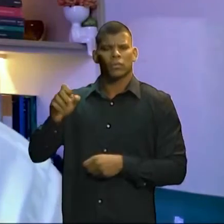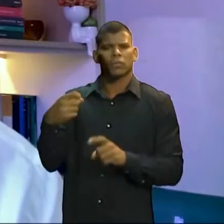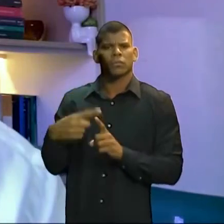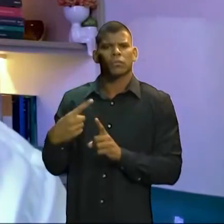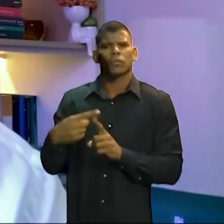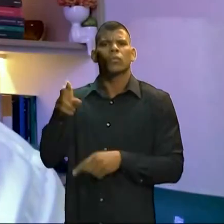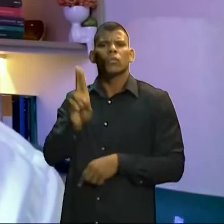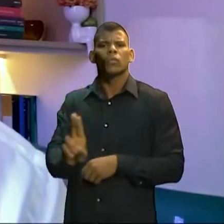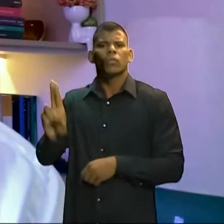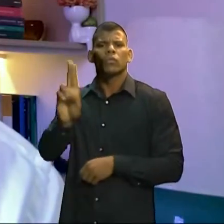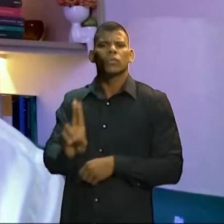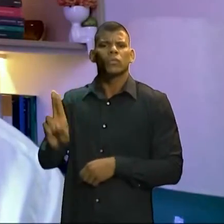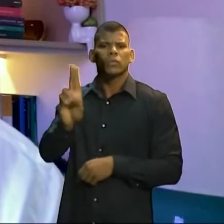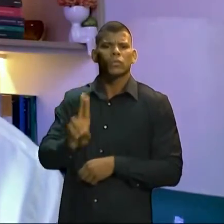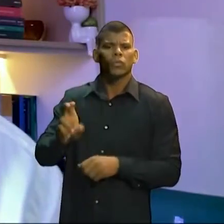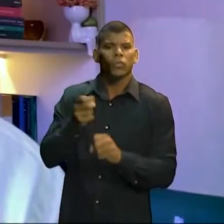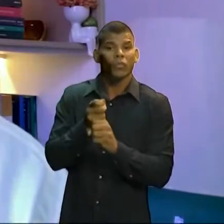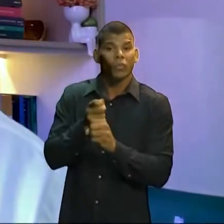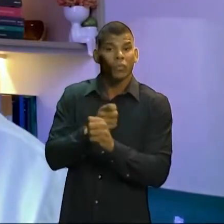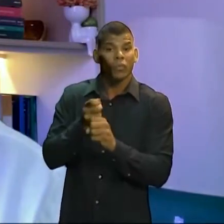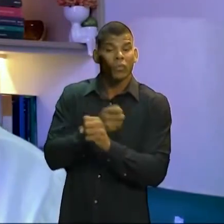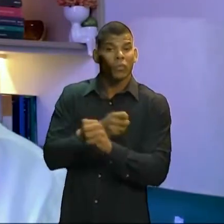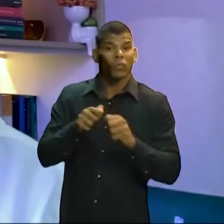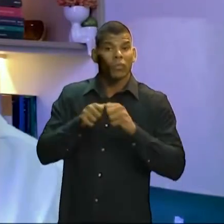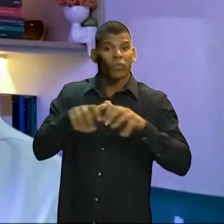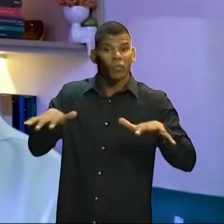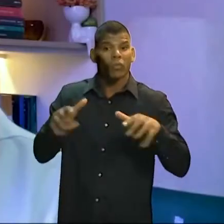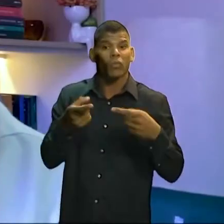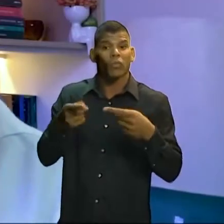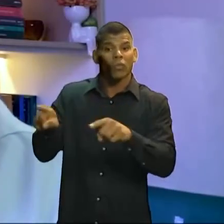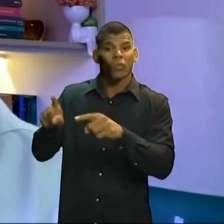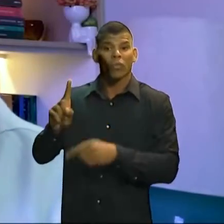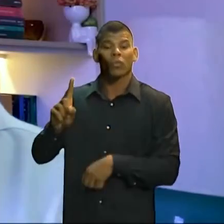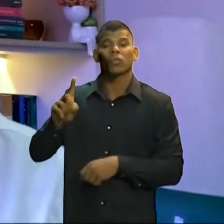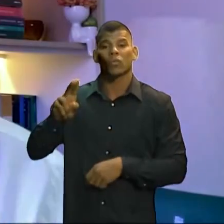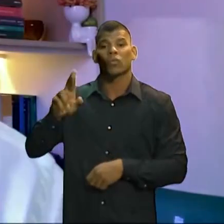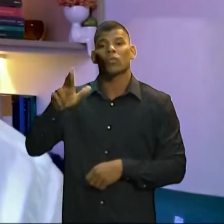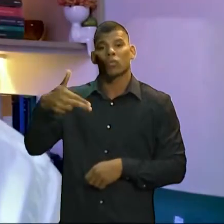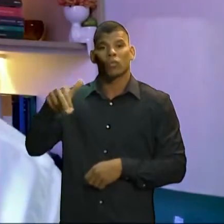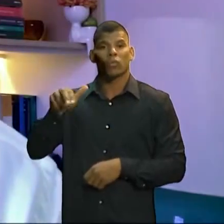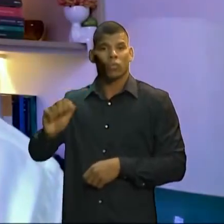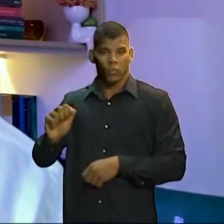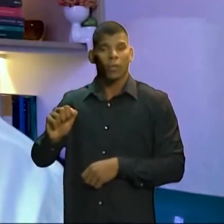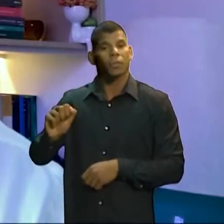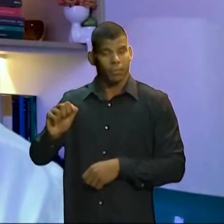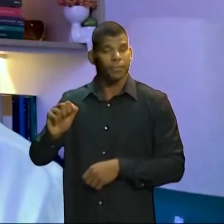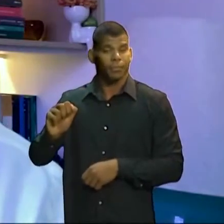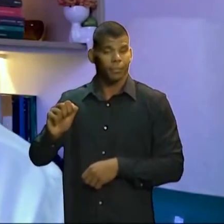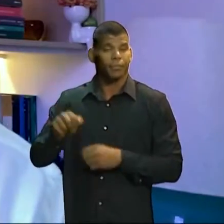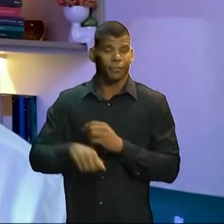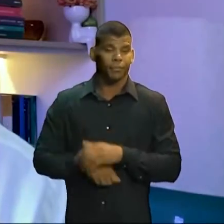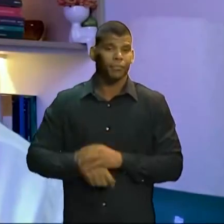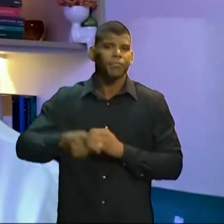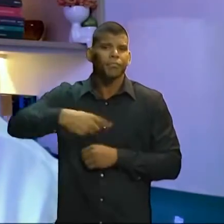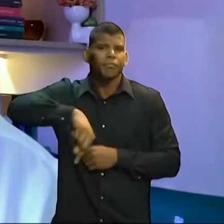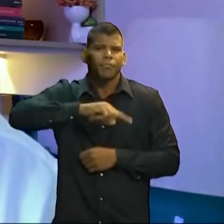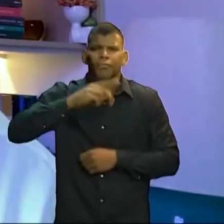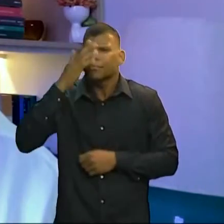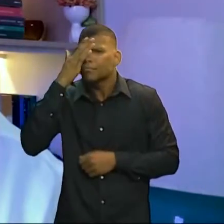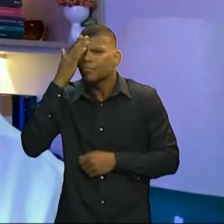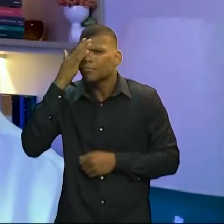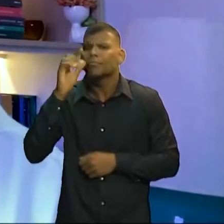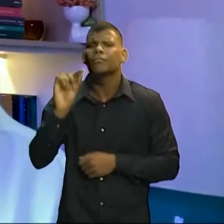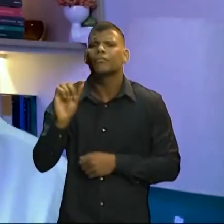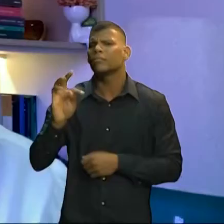utilizou fake news no dia da eleição contra as urnas eletrônicas. Então, nós estamos sabendo que o TSE, a